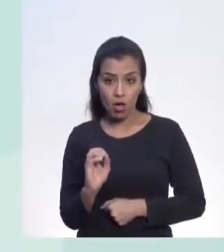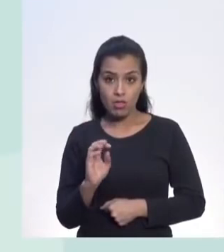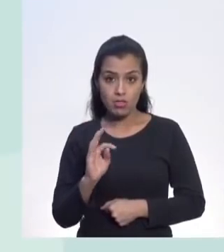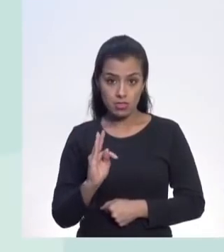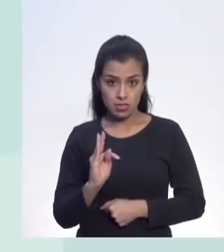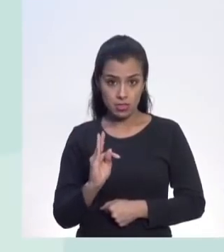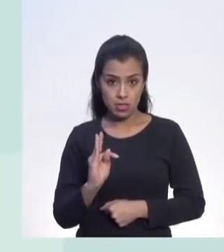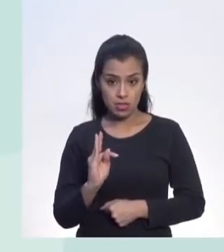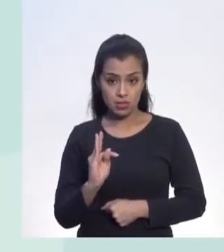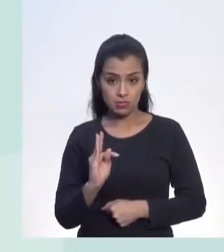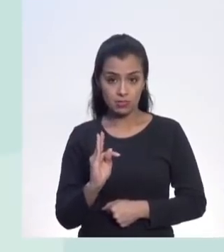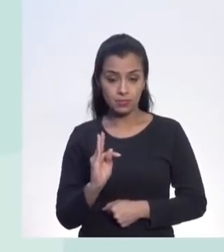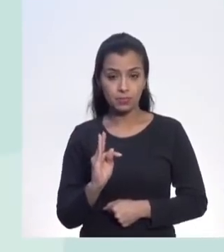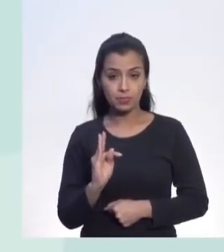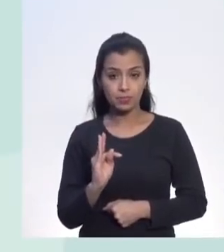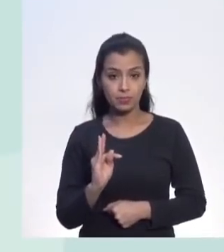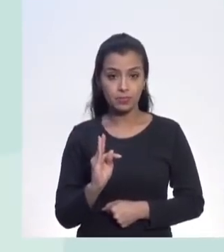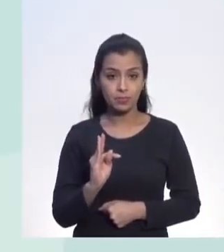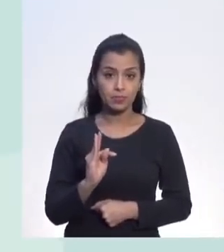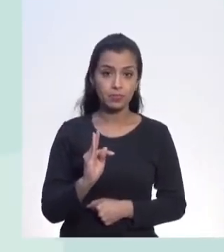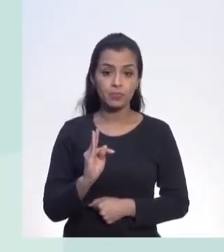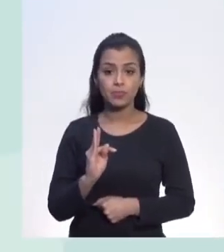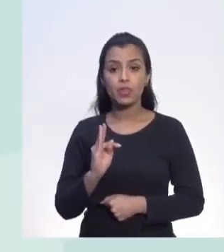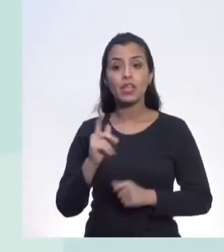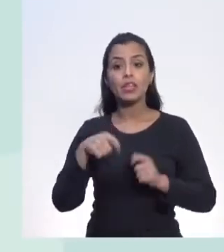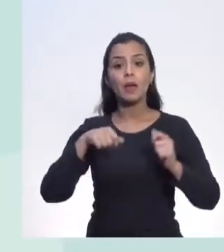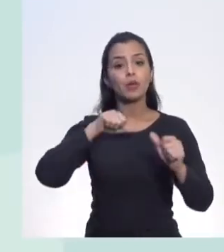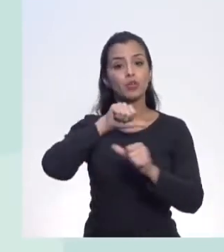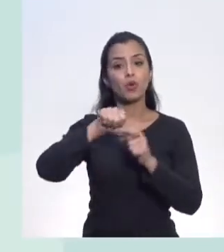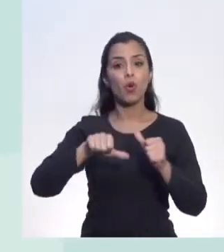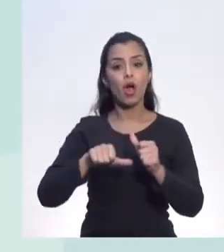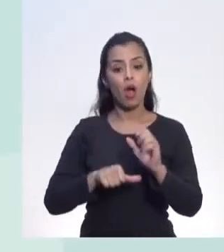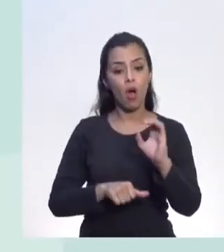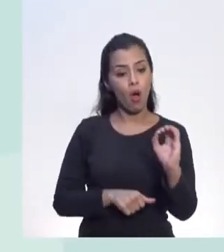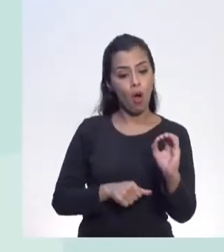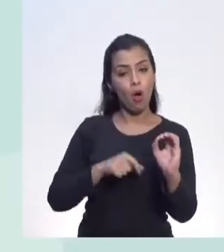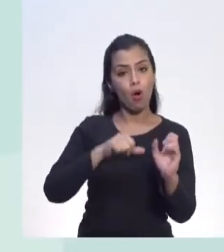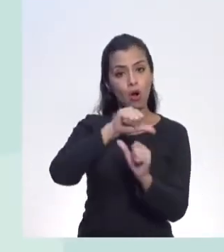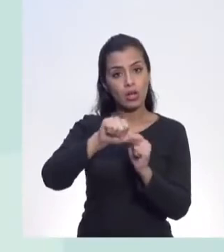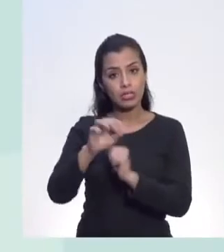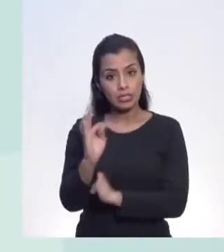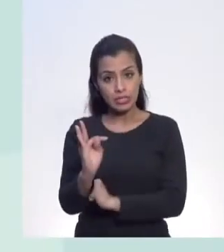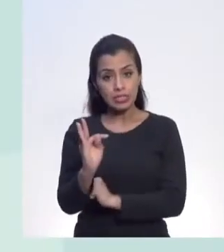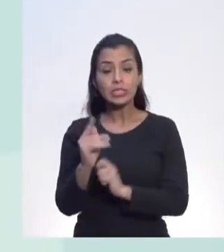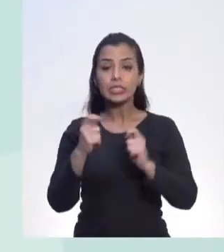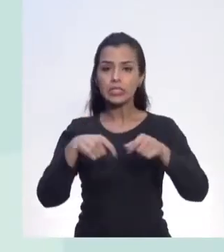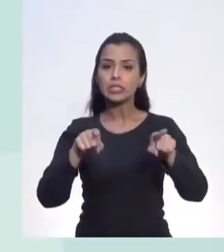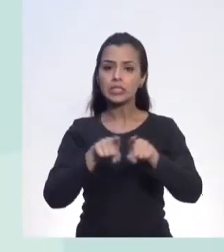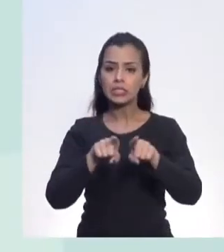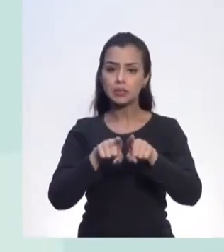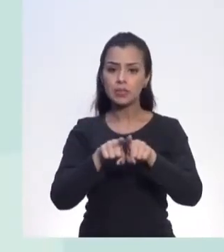B-A-O-T. E posso trocar o O com T? Posso também. Então, vai ficar